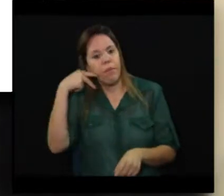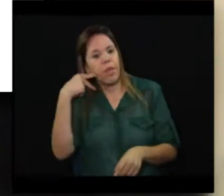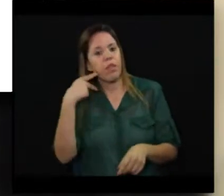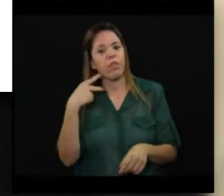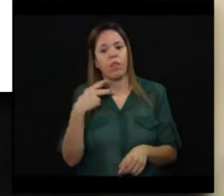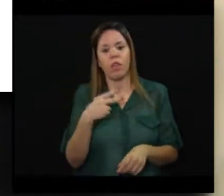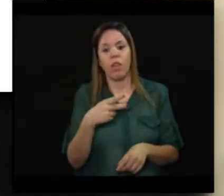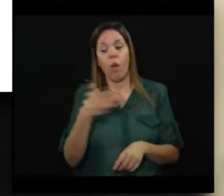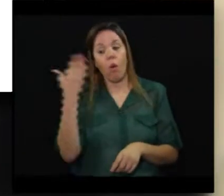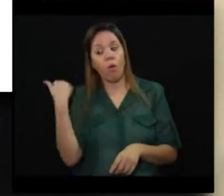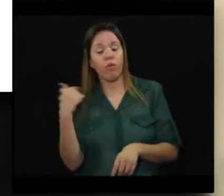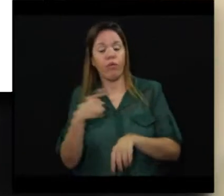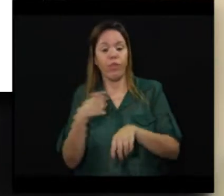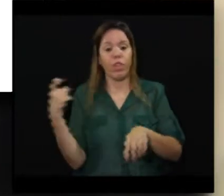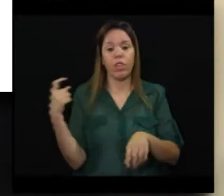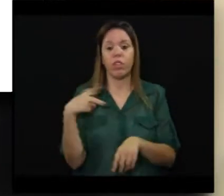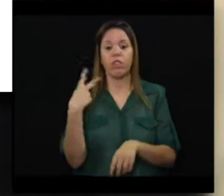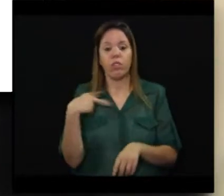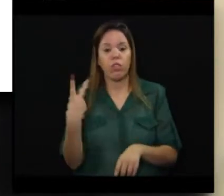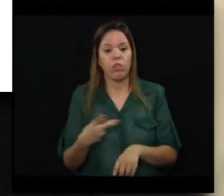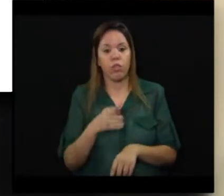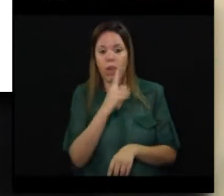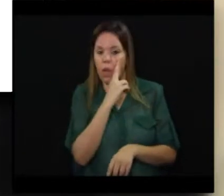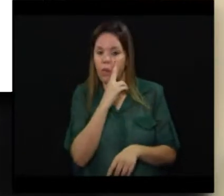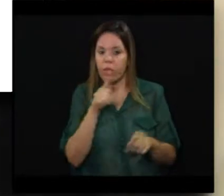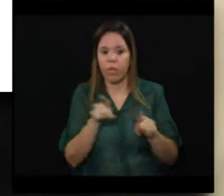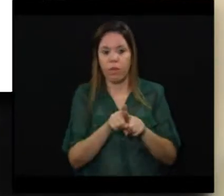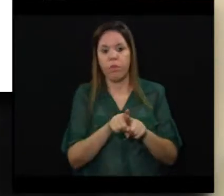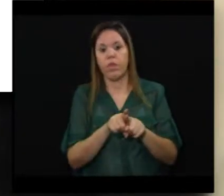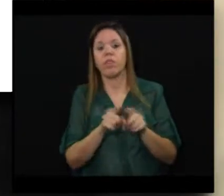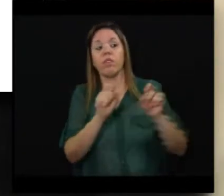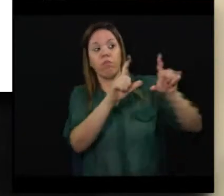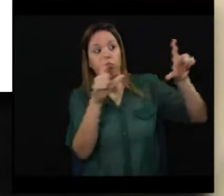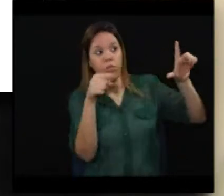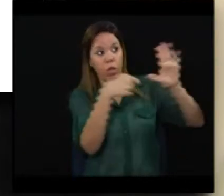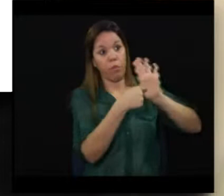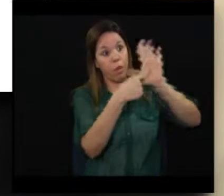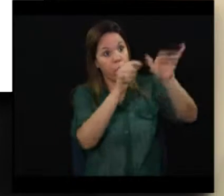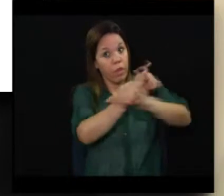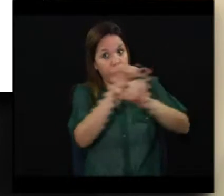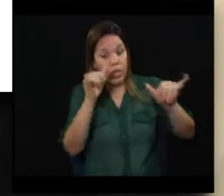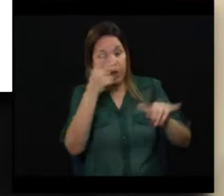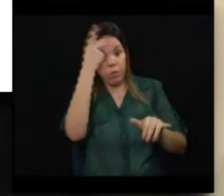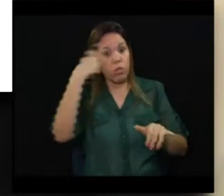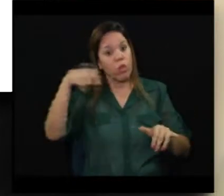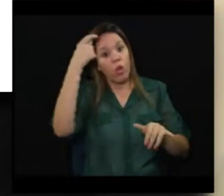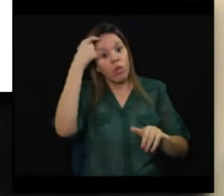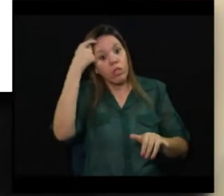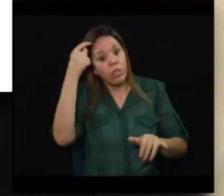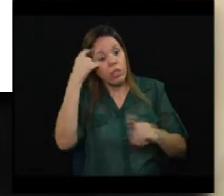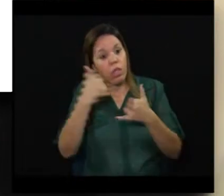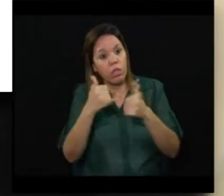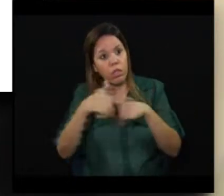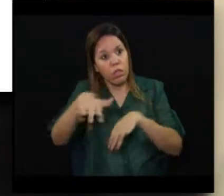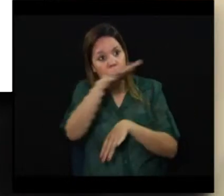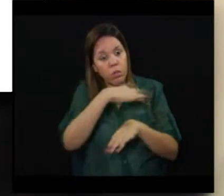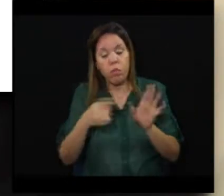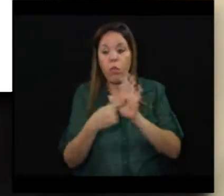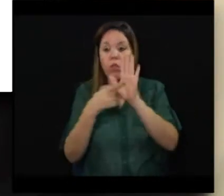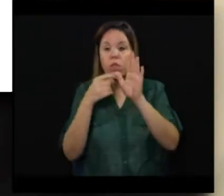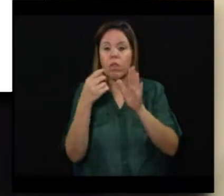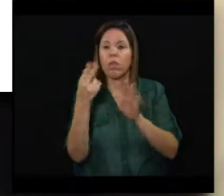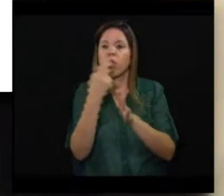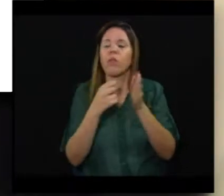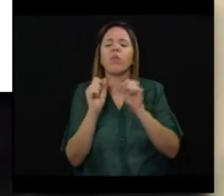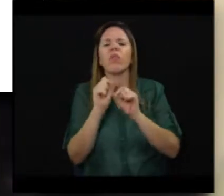Zimbaldi, que dispõe sobre a fixação de placa ou cartaz no sistema de transporte de passageiros com mensagem alusiva ao crime